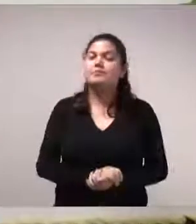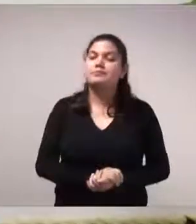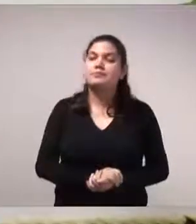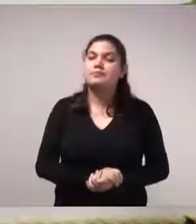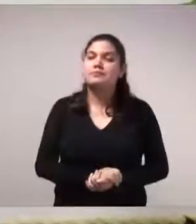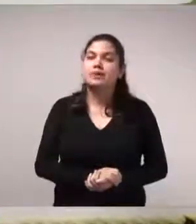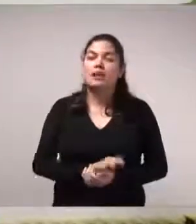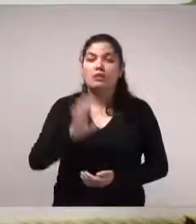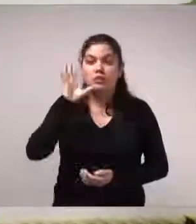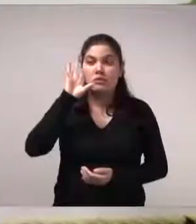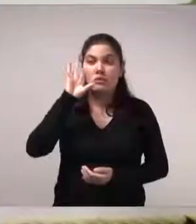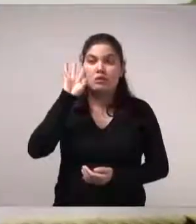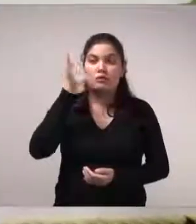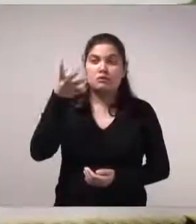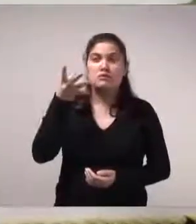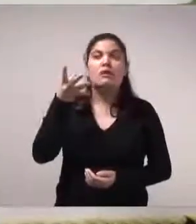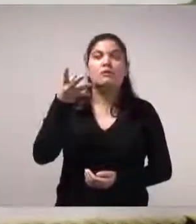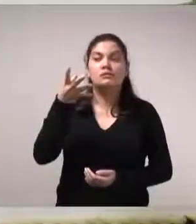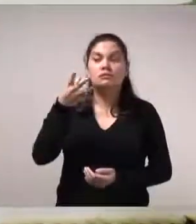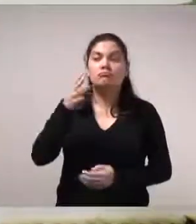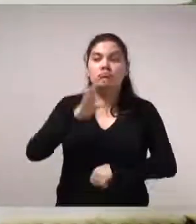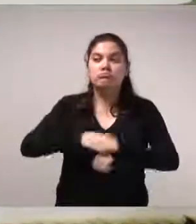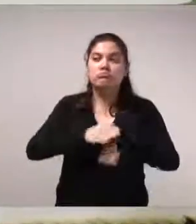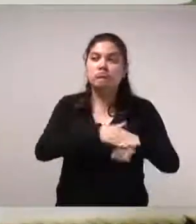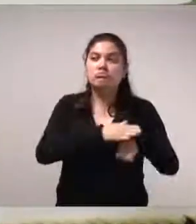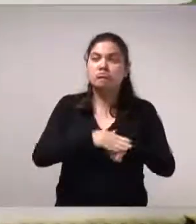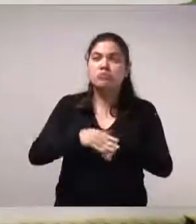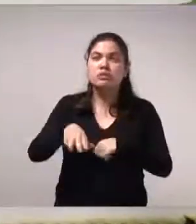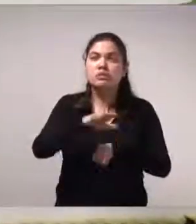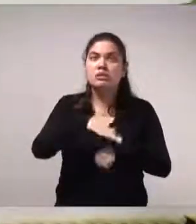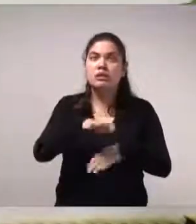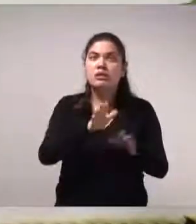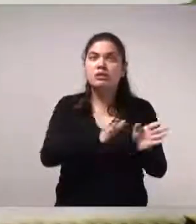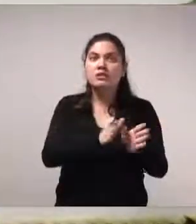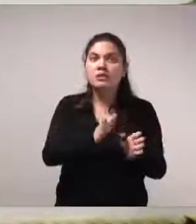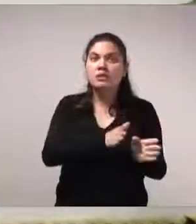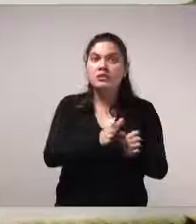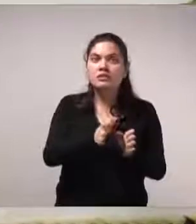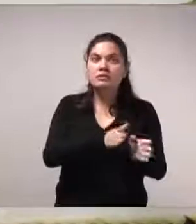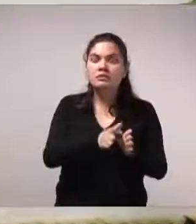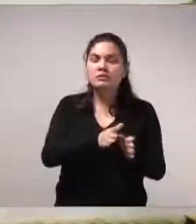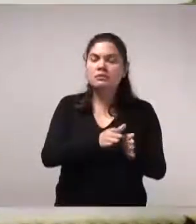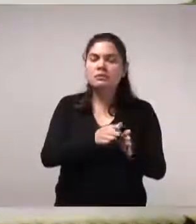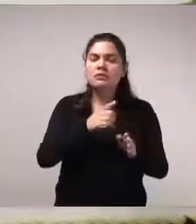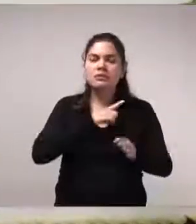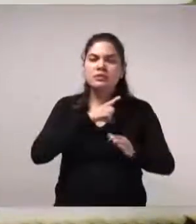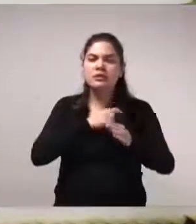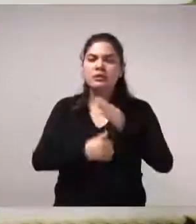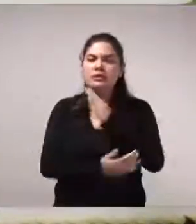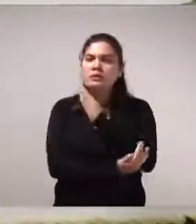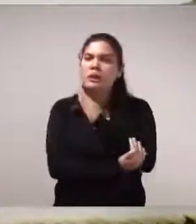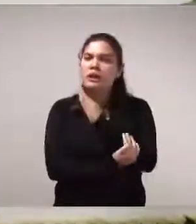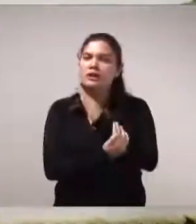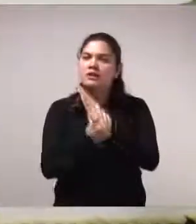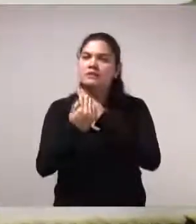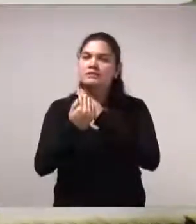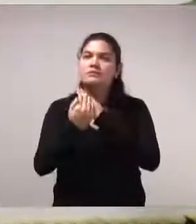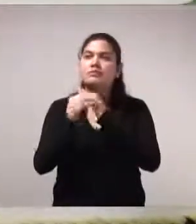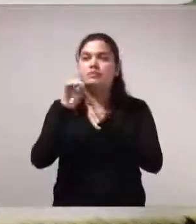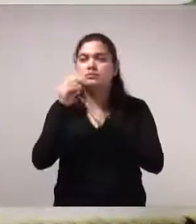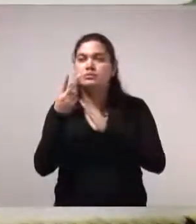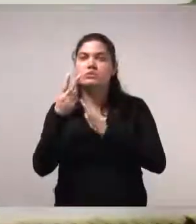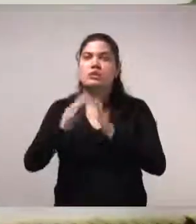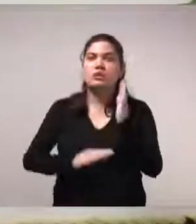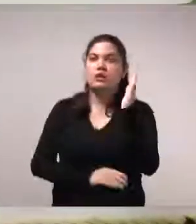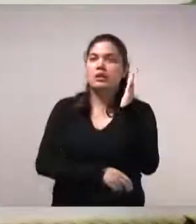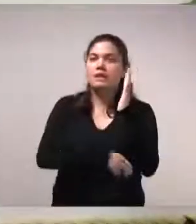soluções passivas que estão lá na acessibilidade, como optar por uma rampa ao invés de um elevador, ou, quando possível, nem precisar